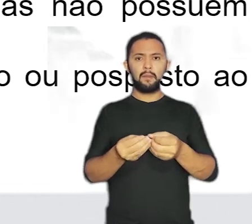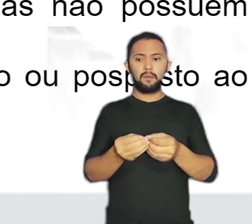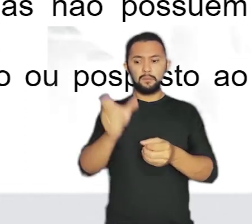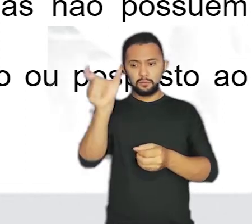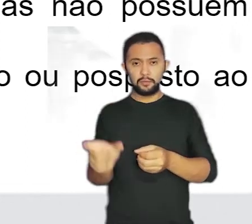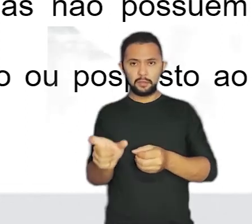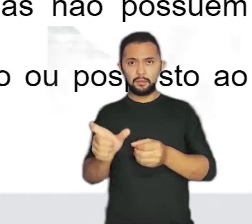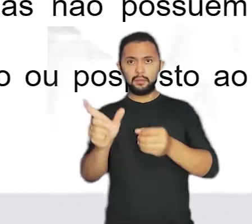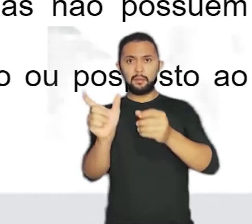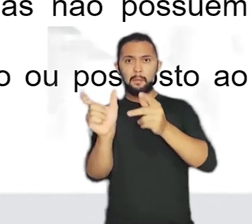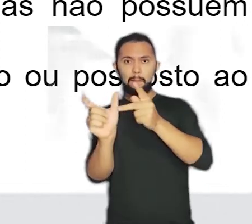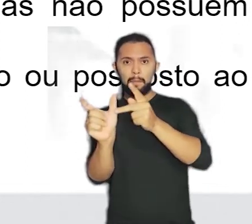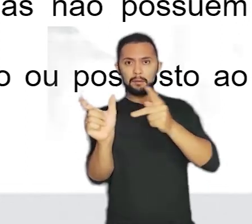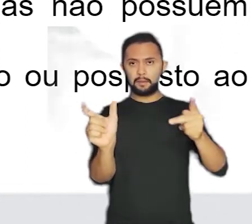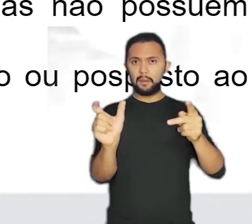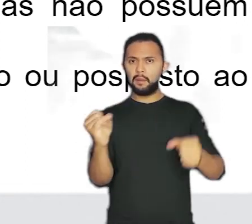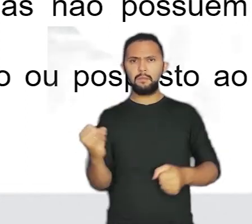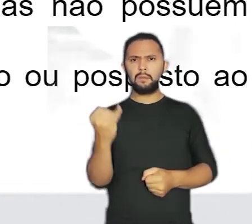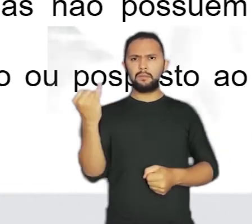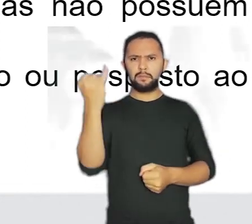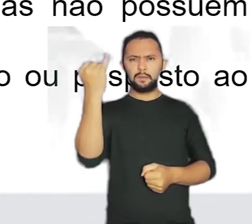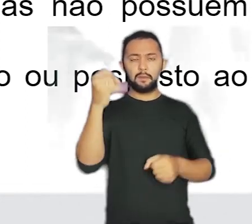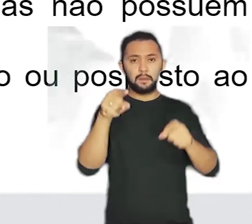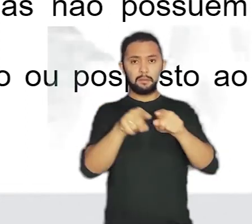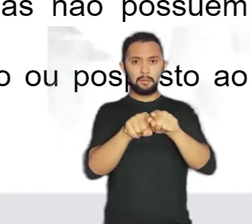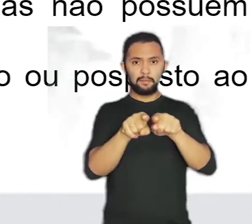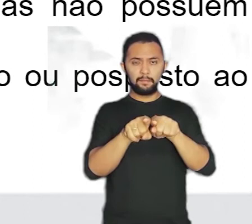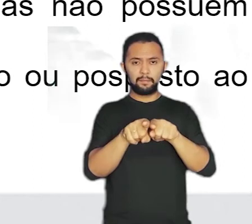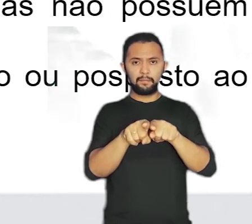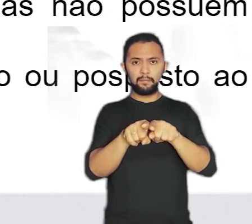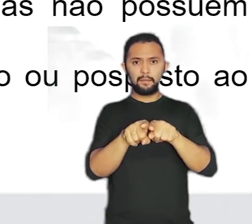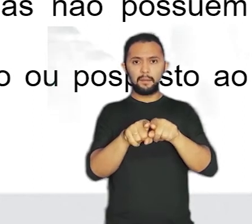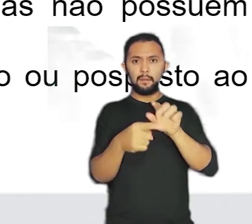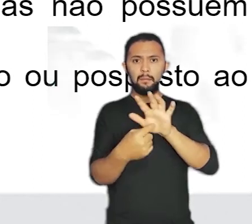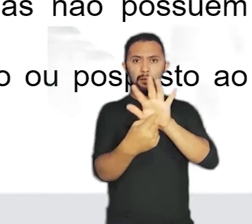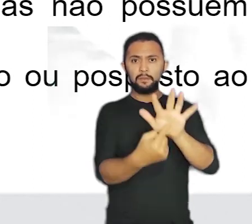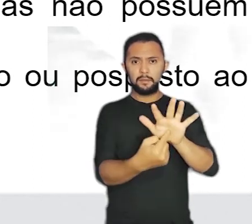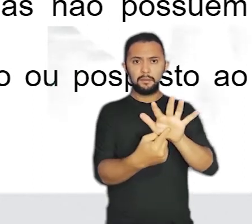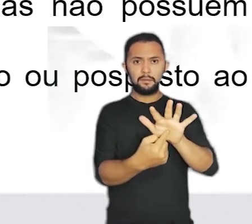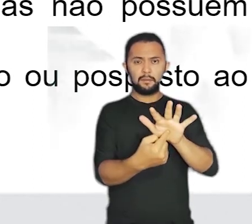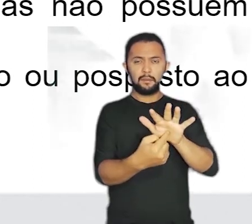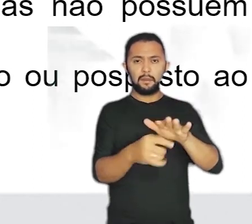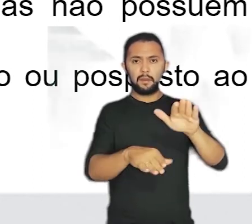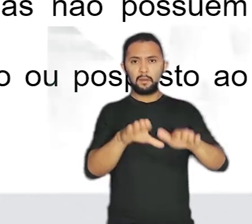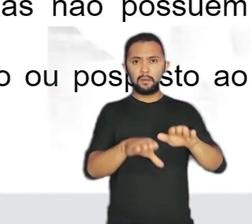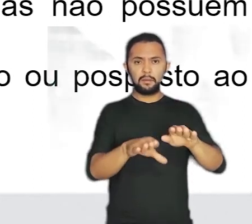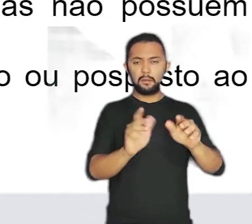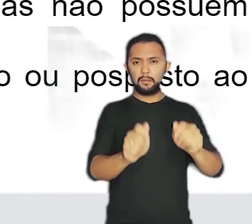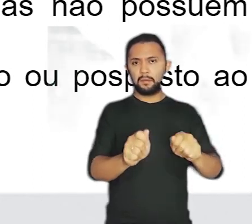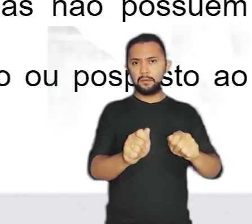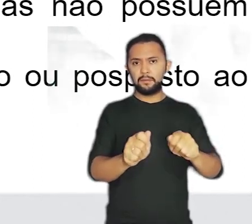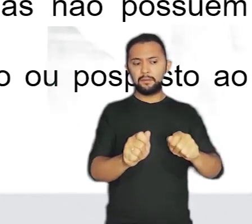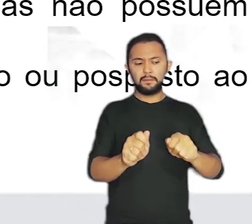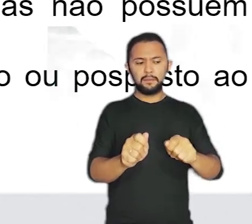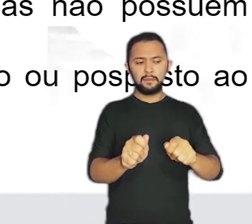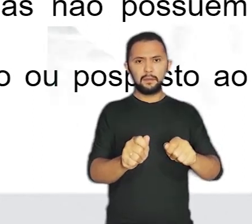é um termo essencial, é o termo também que vai estar se declarando alguma coisa, ele também é o elemento que